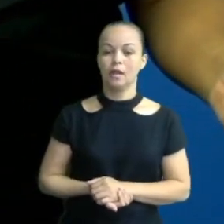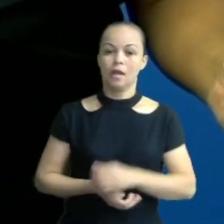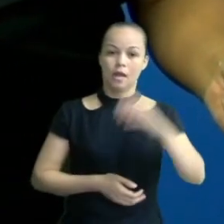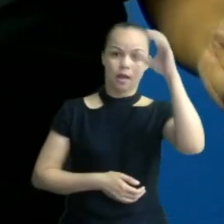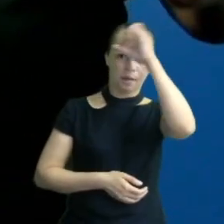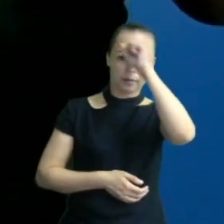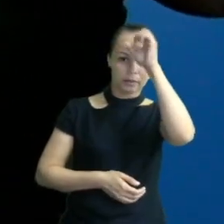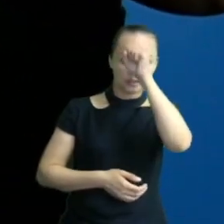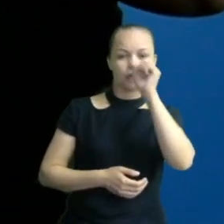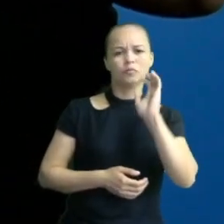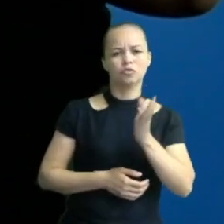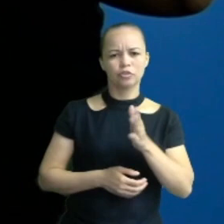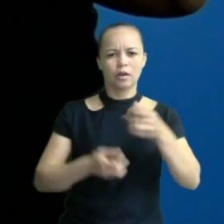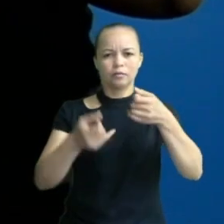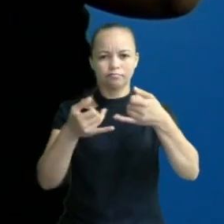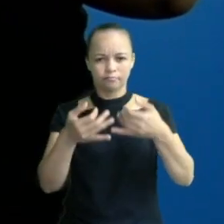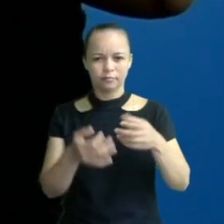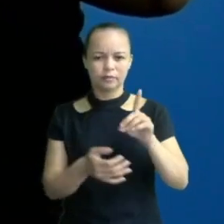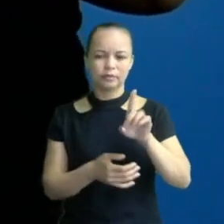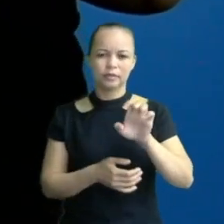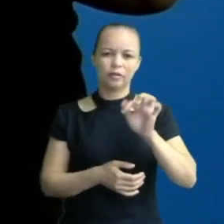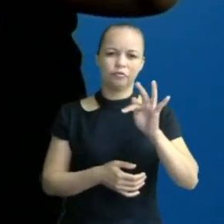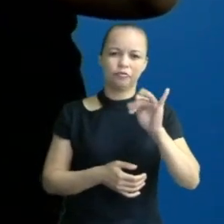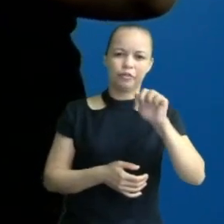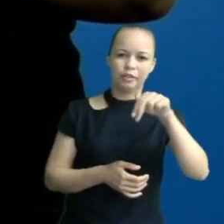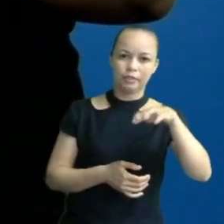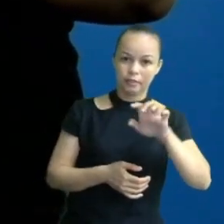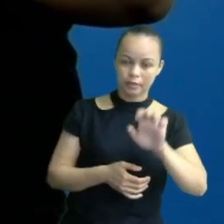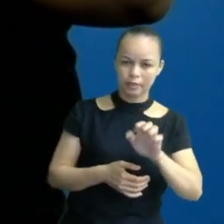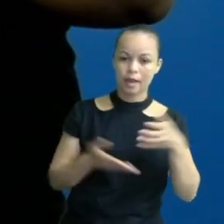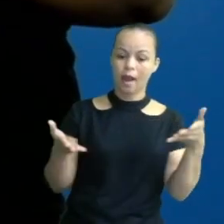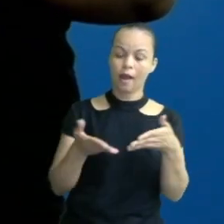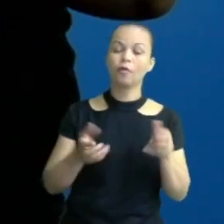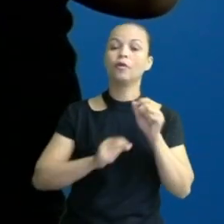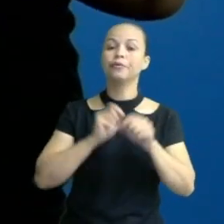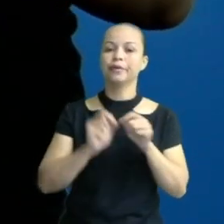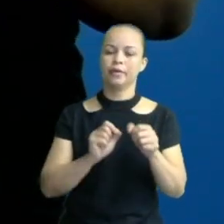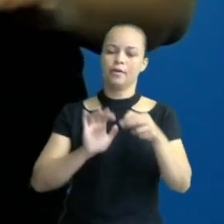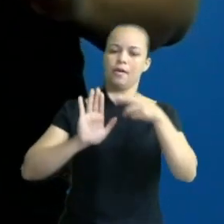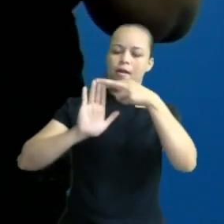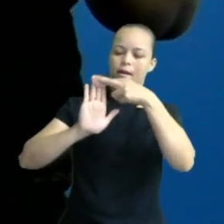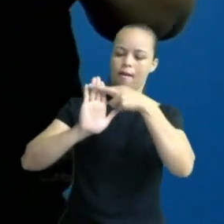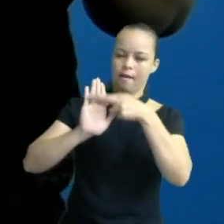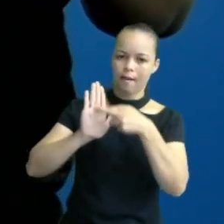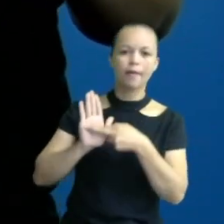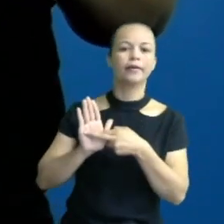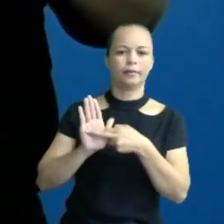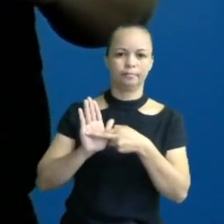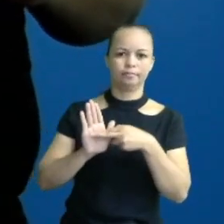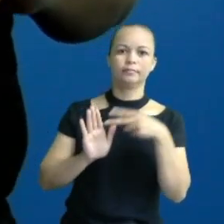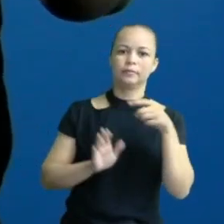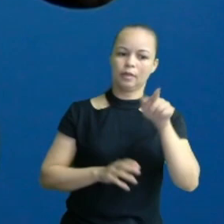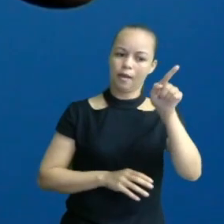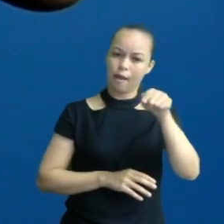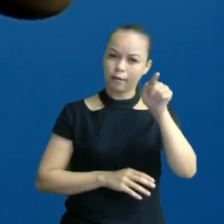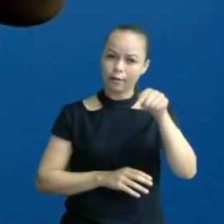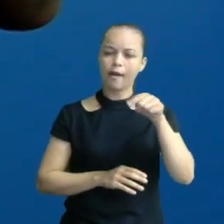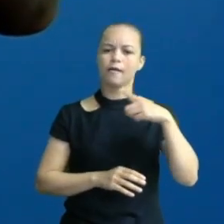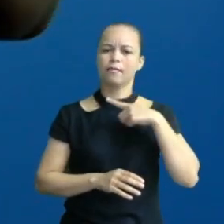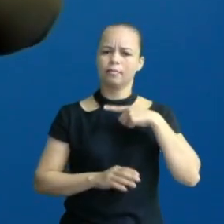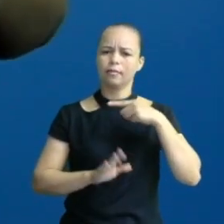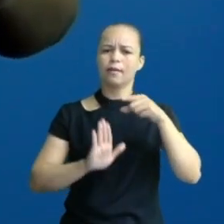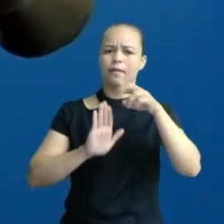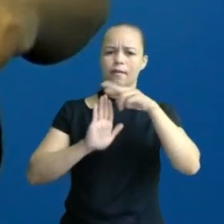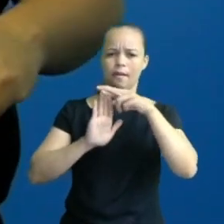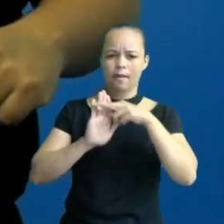Aprendemos agora a definir. Vamos para as regras. Sim, gente. A crase tem regras. Regras para